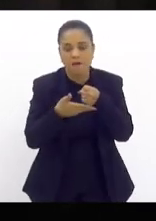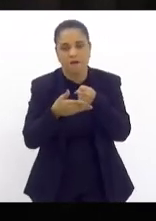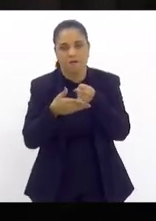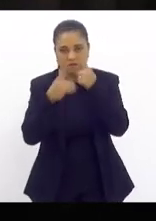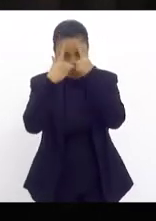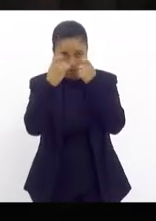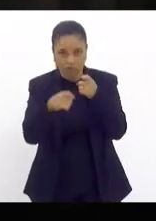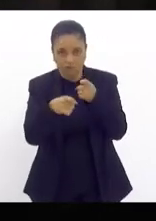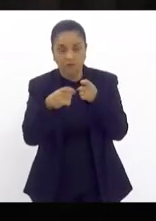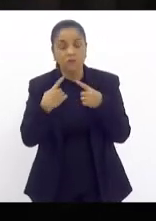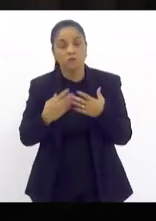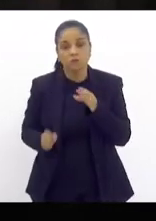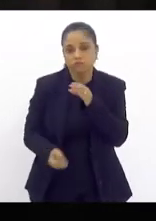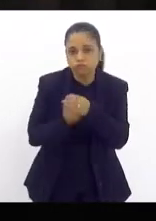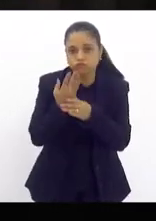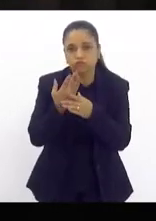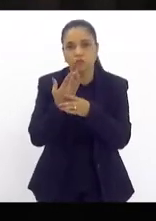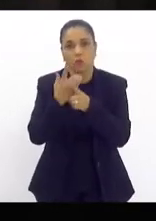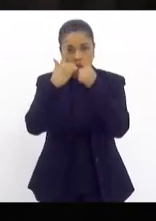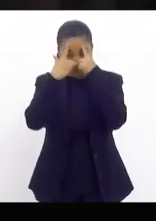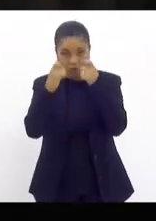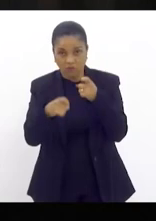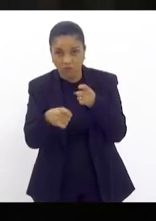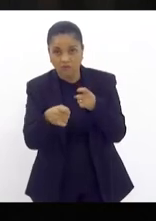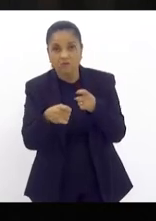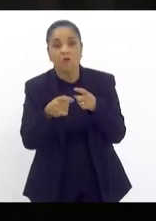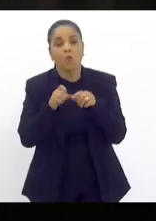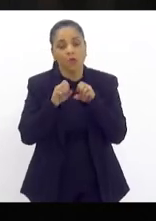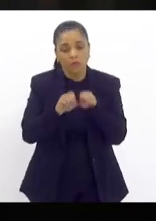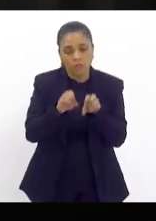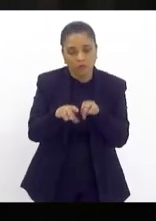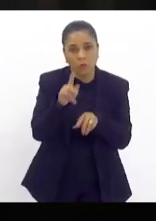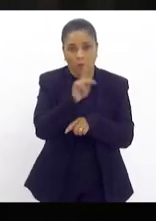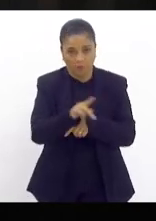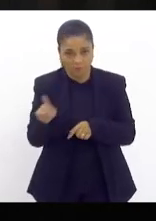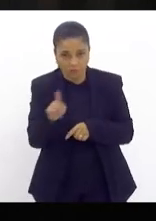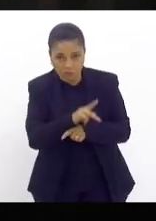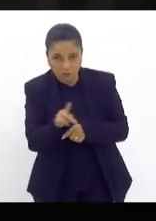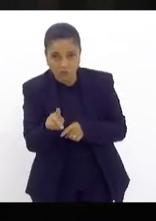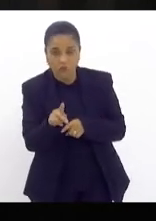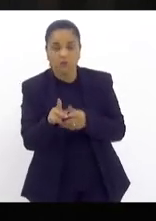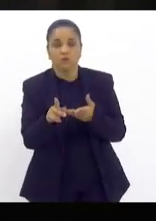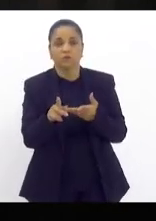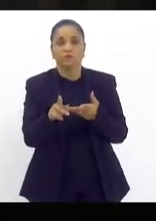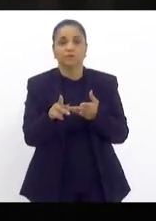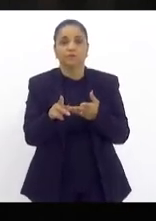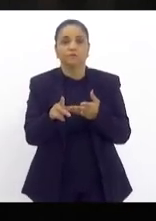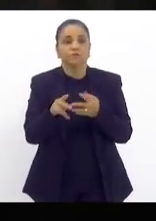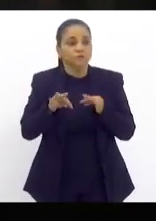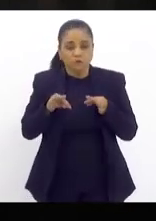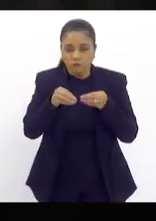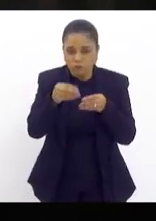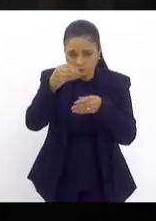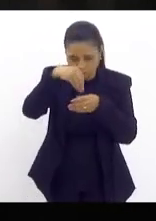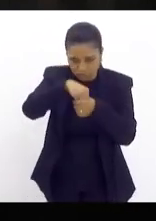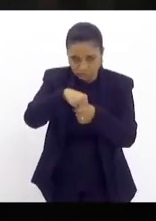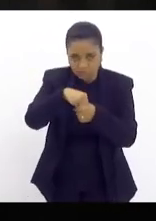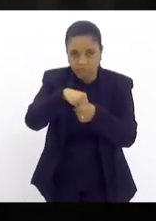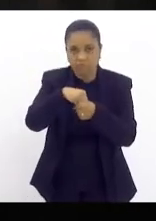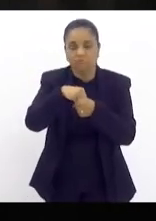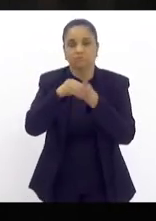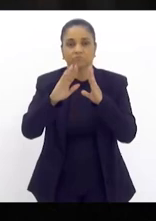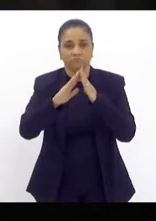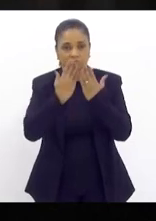quando surge o conflito, e para isso é preciso que educadores e educadoras, educandos e educandas,